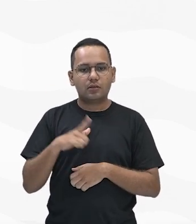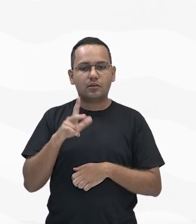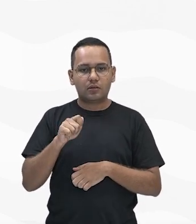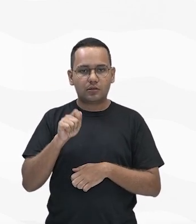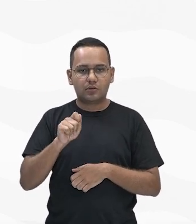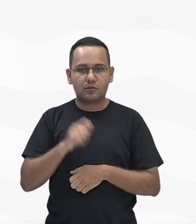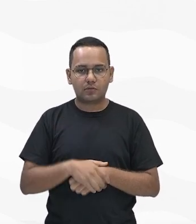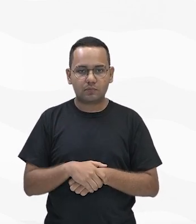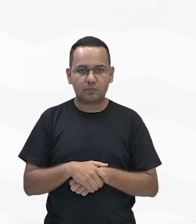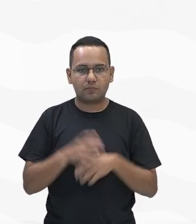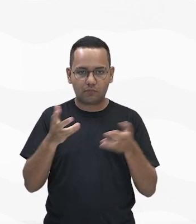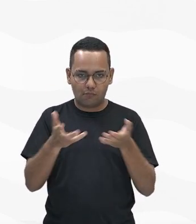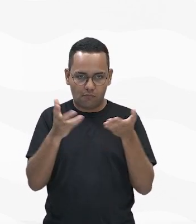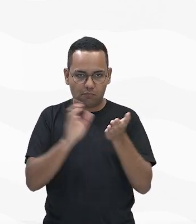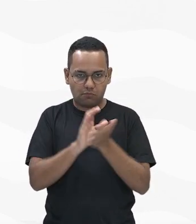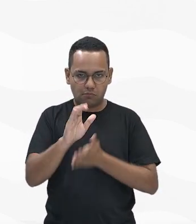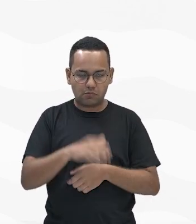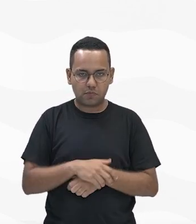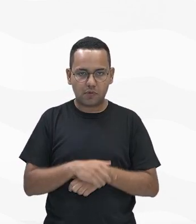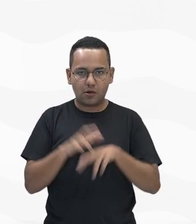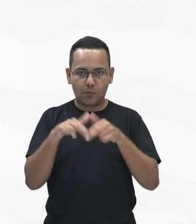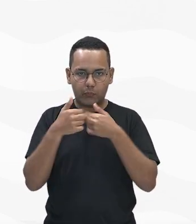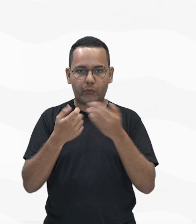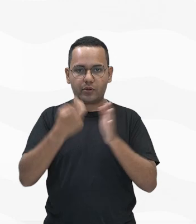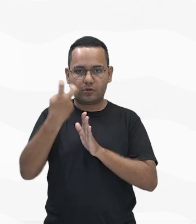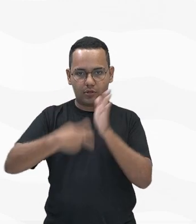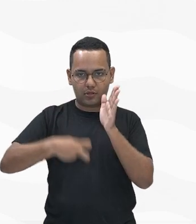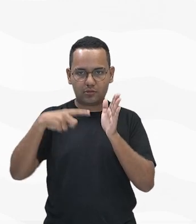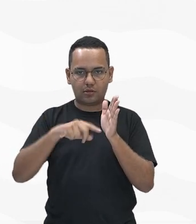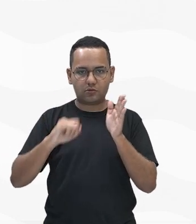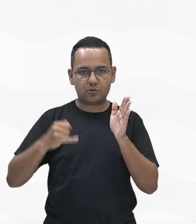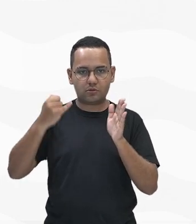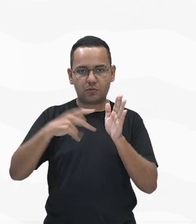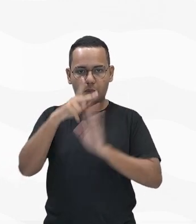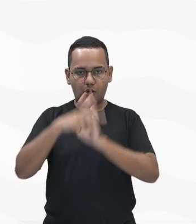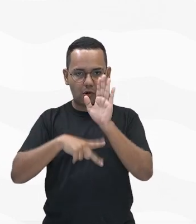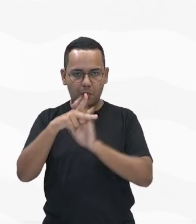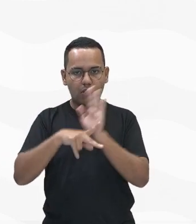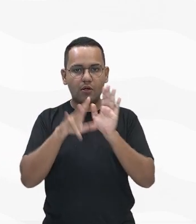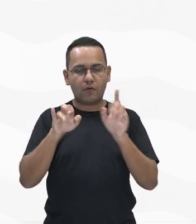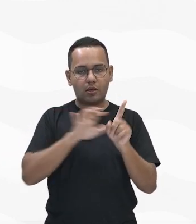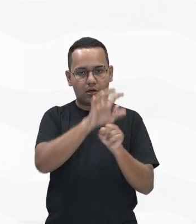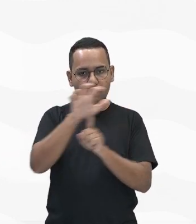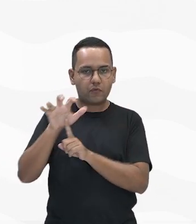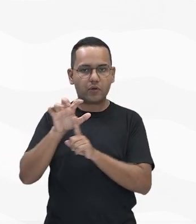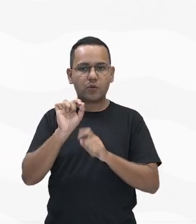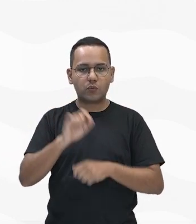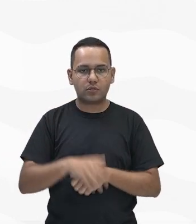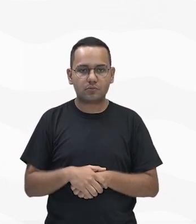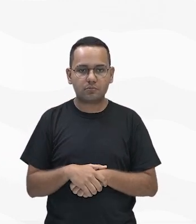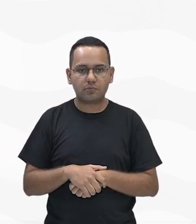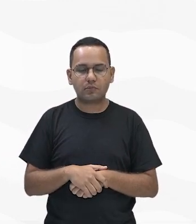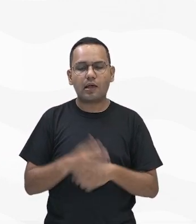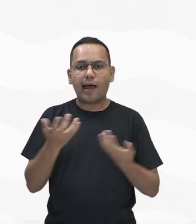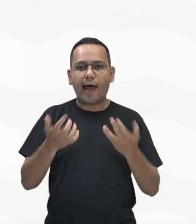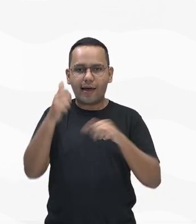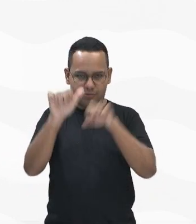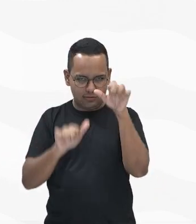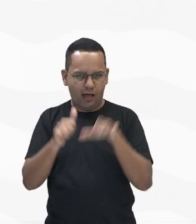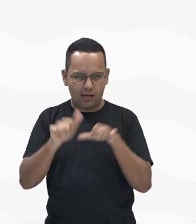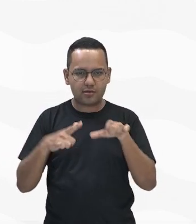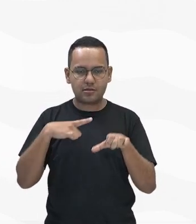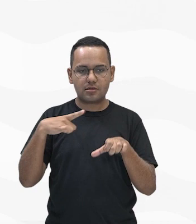essas iniciativas. As taxas de juros para esses projetos podem ser influenciadas pela percepção de riscos ambientais